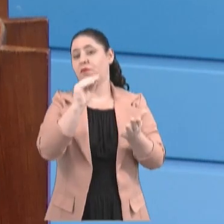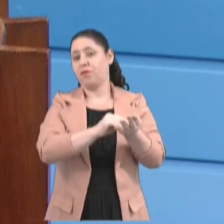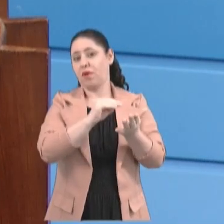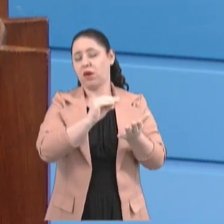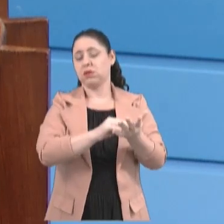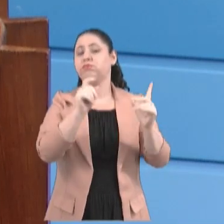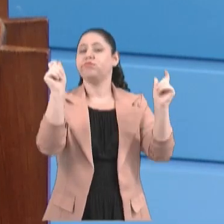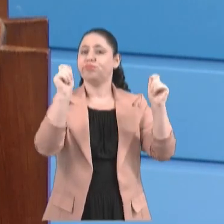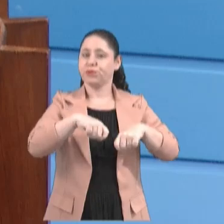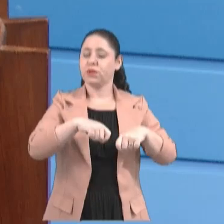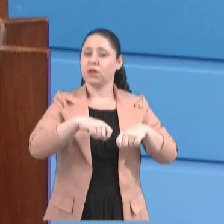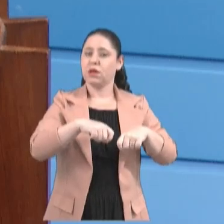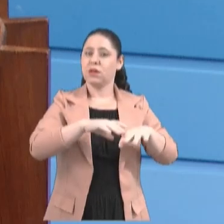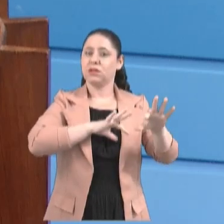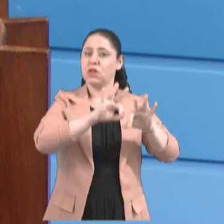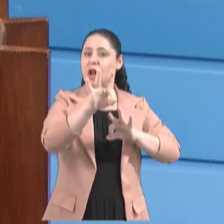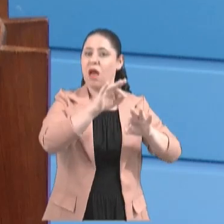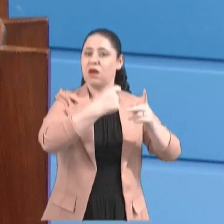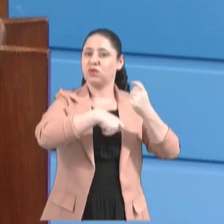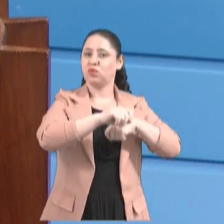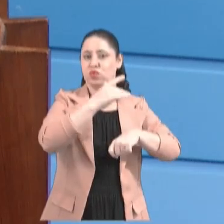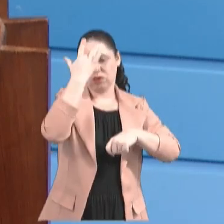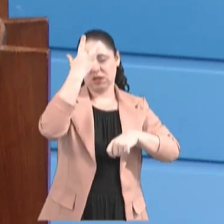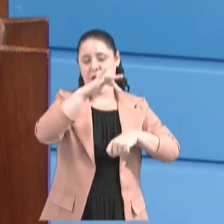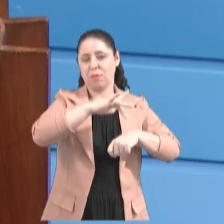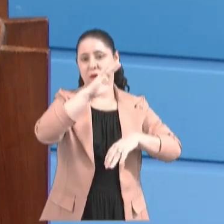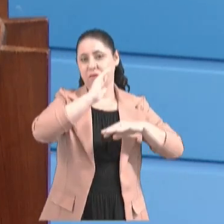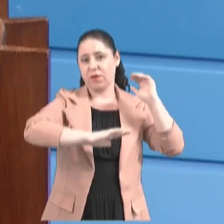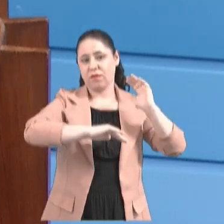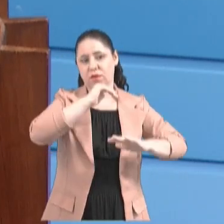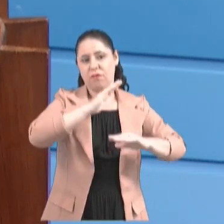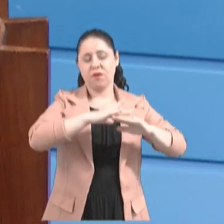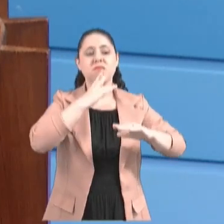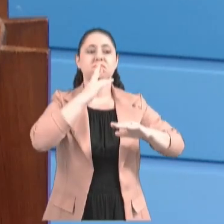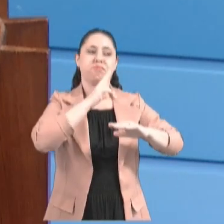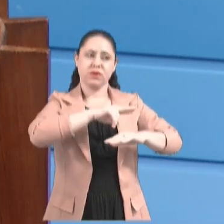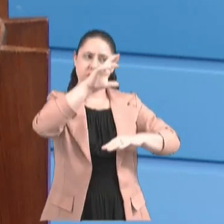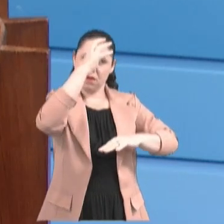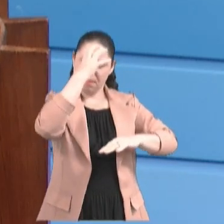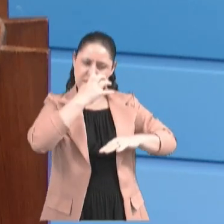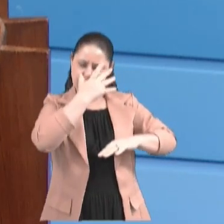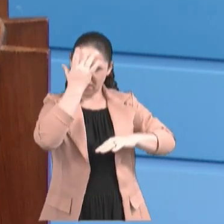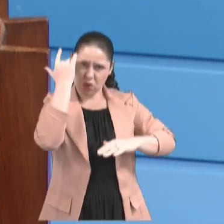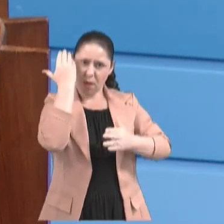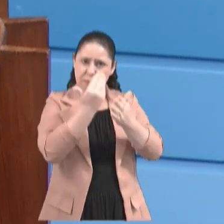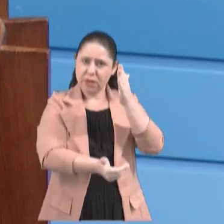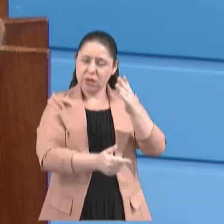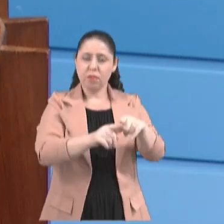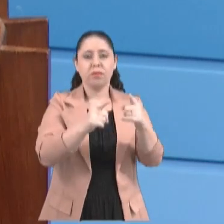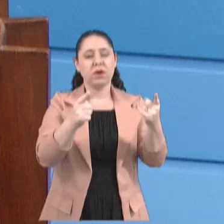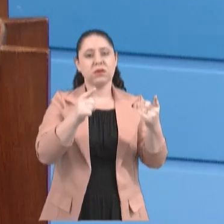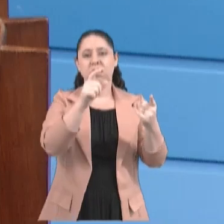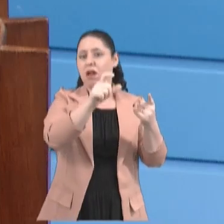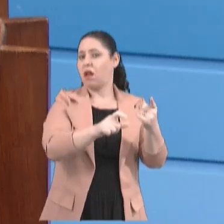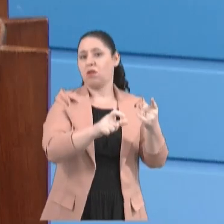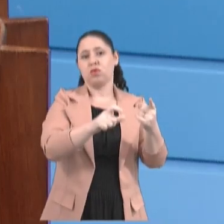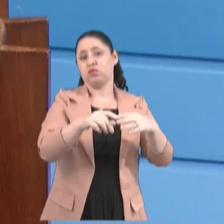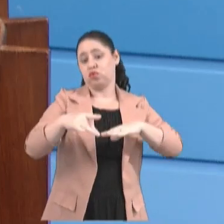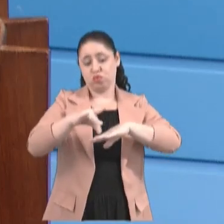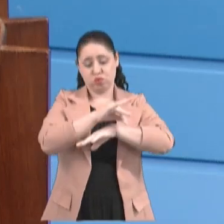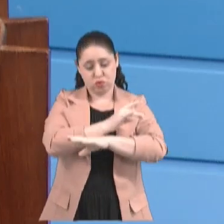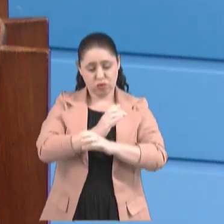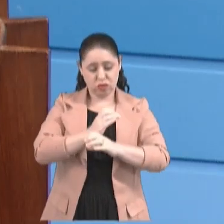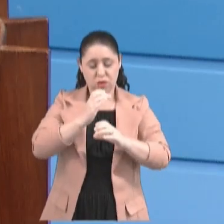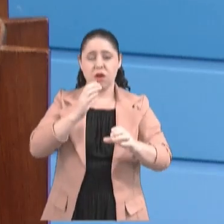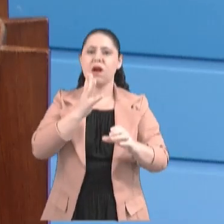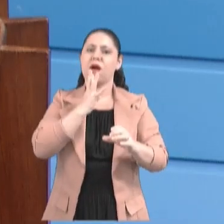de preparo na pasta, porque não quero criticar a pessoa do secretário que caiu, mas não era um engenheiro de